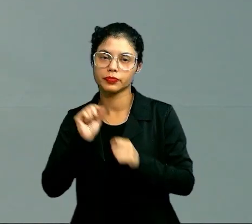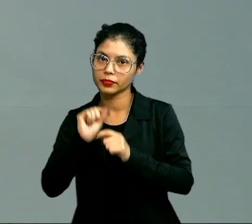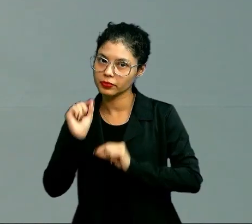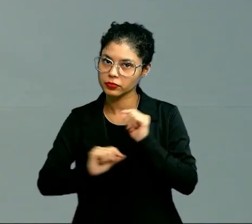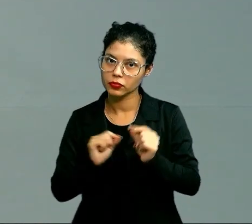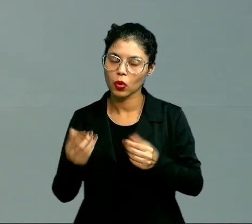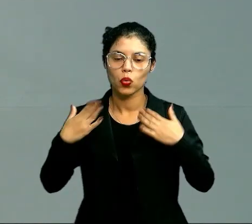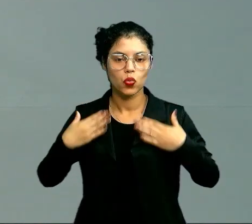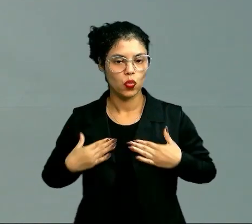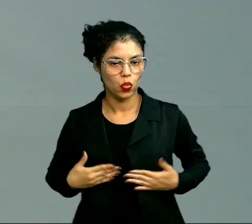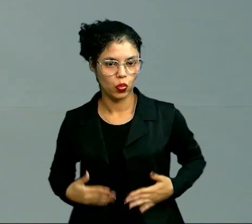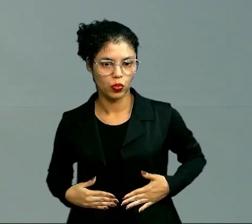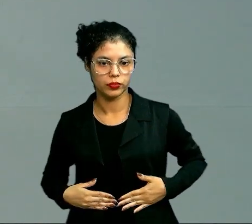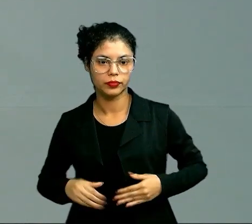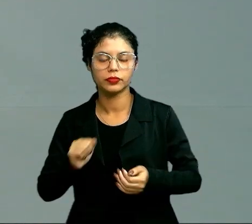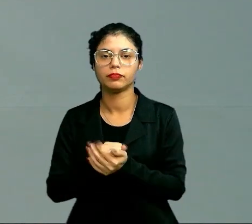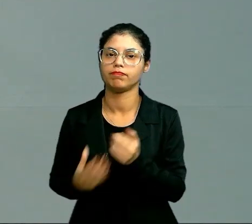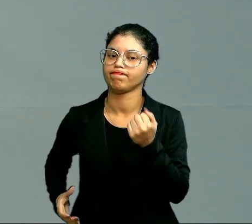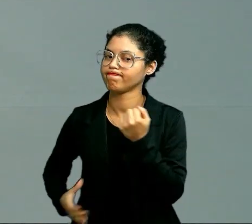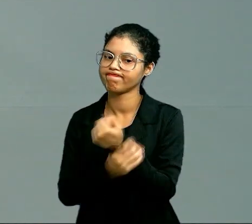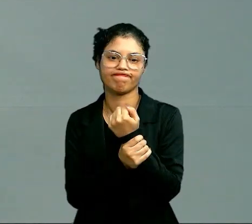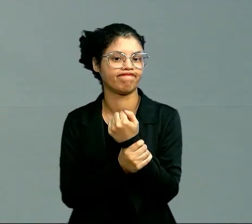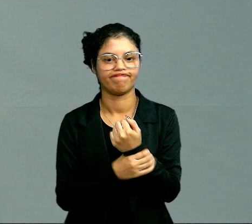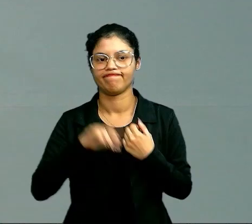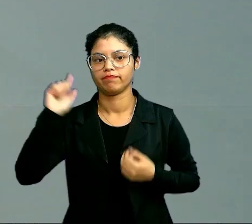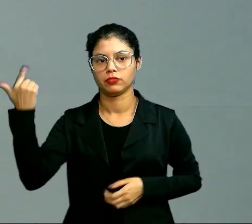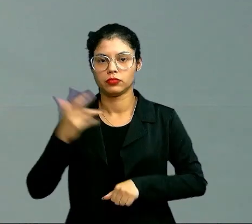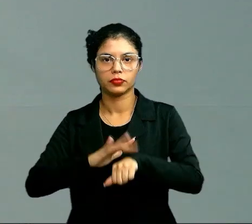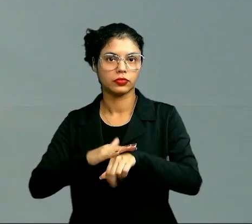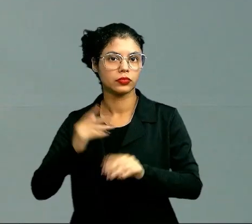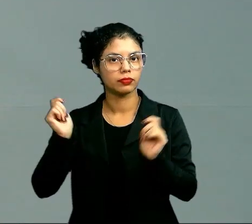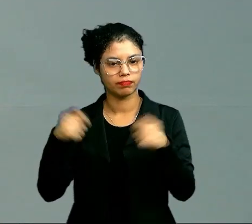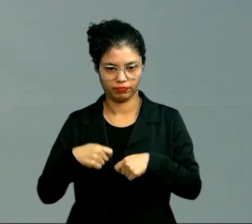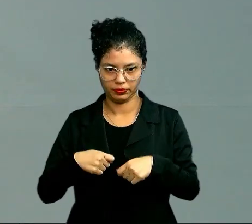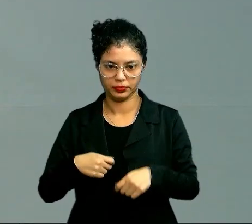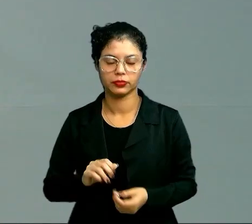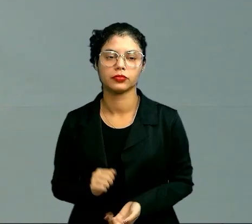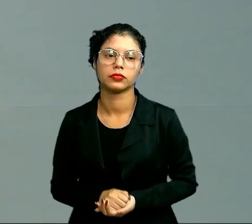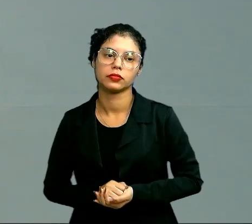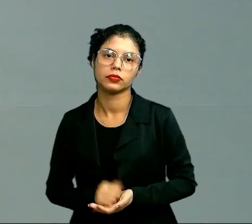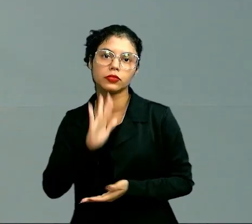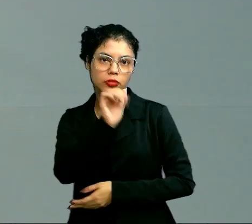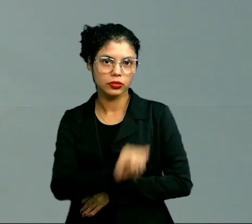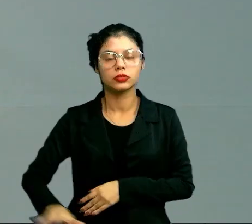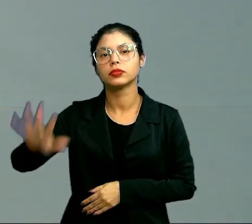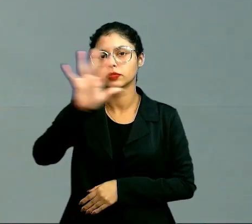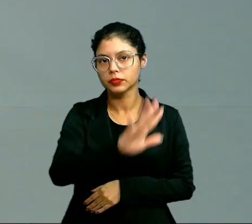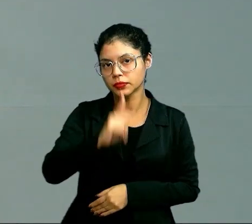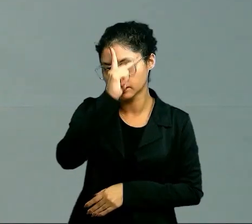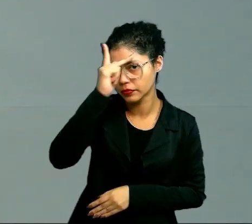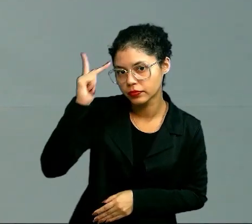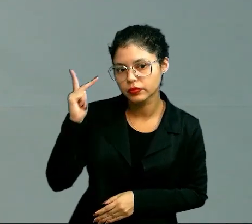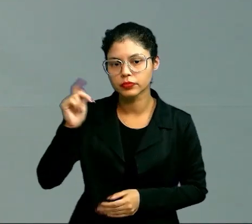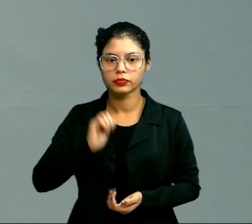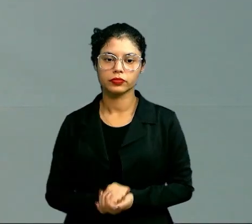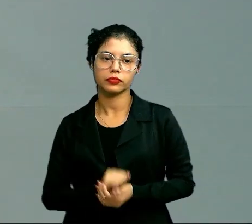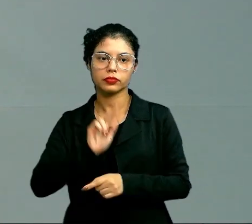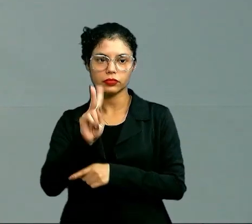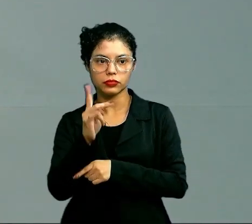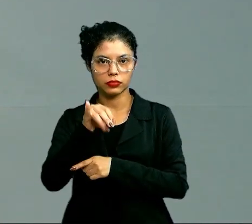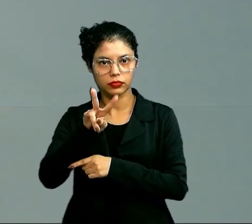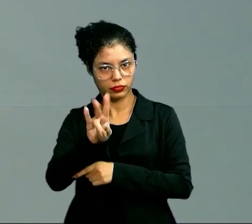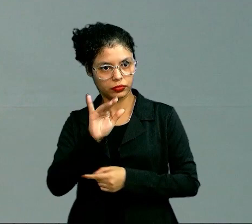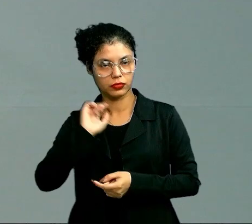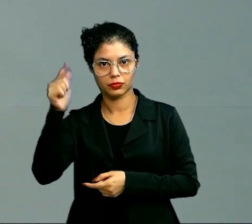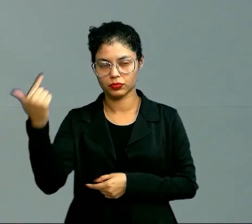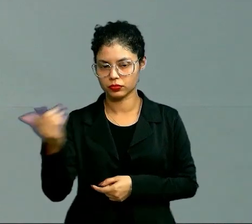com que o seu corpo fique desprotegido para outras doenças oportunistas, tá? Geralmente a pessoa, né, com HIV morre